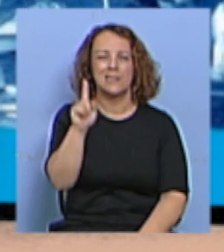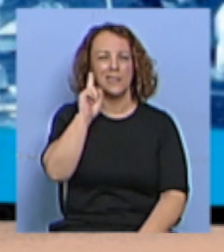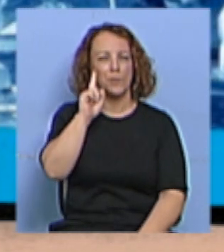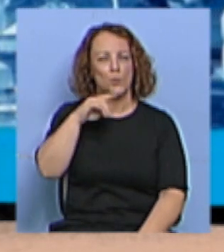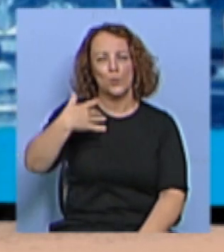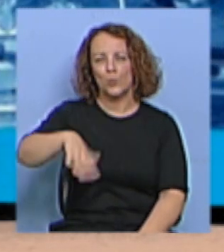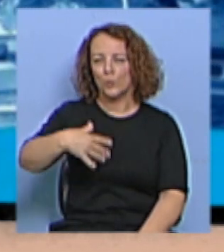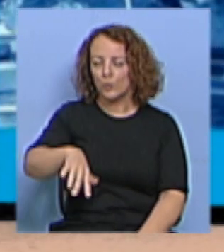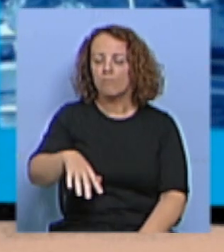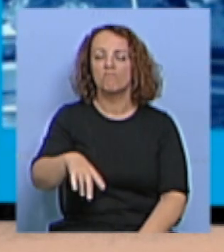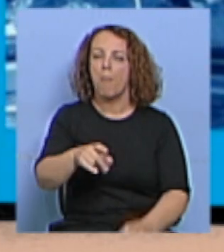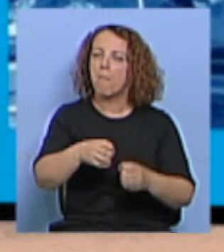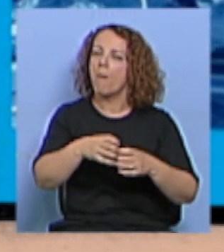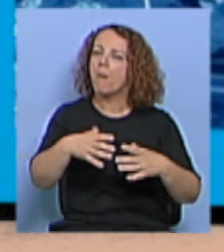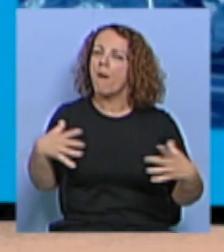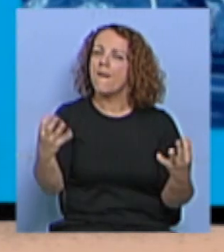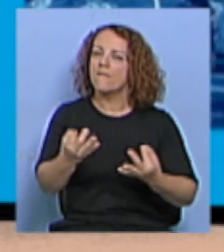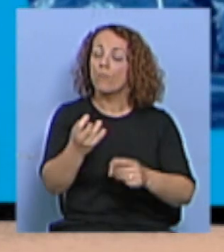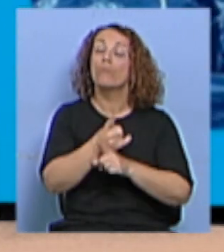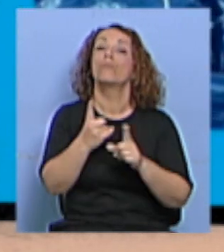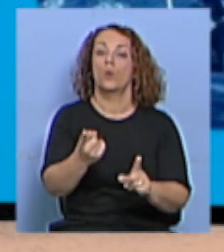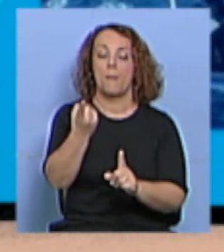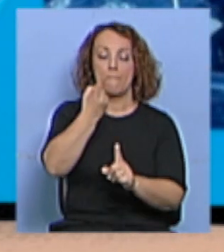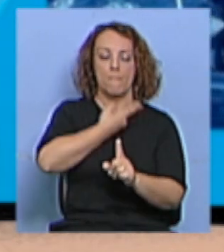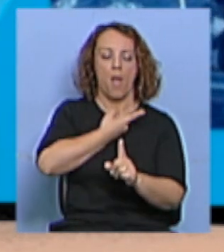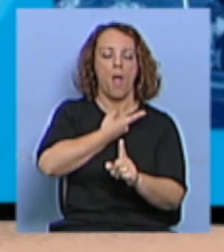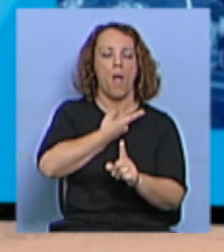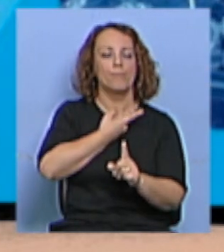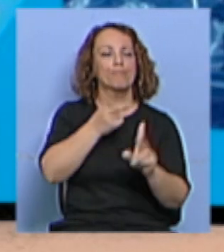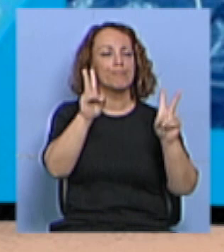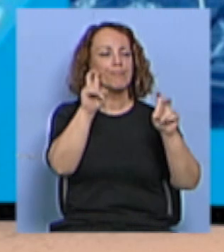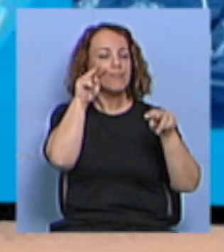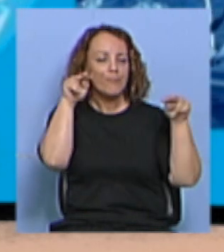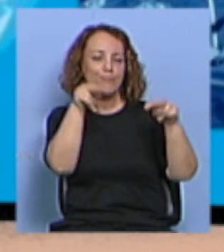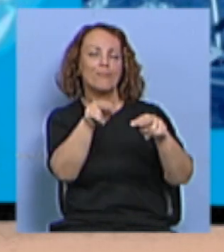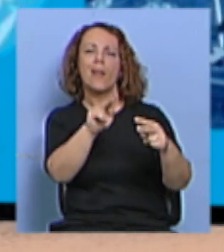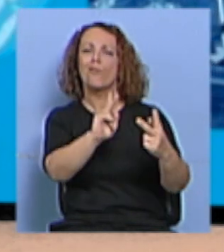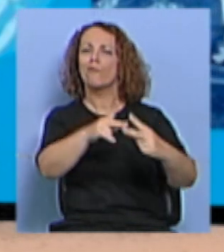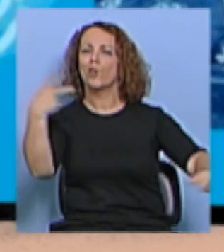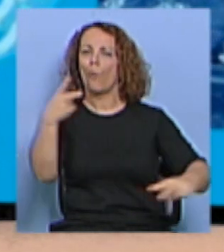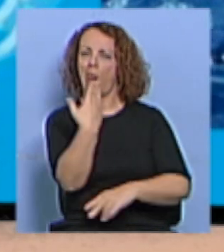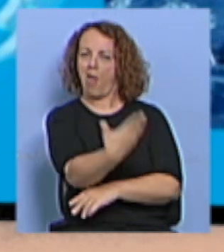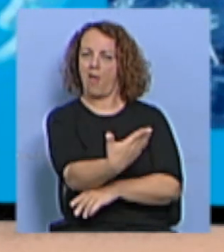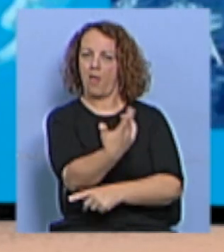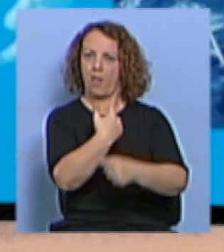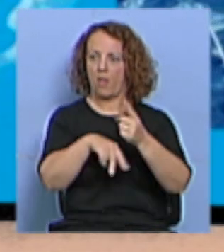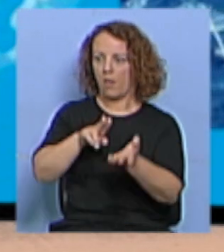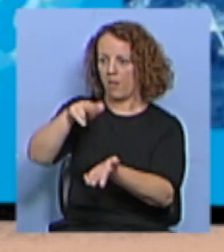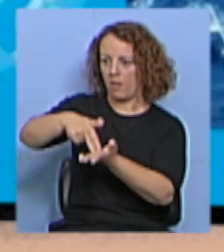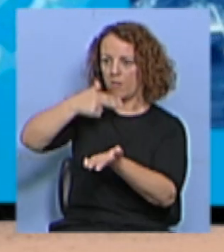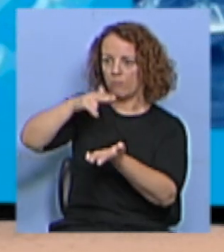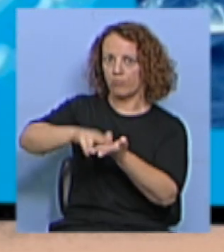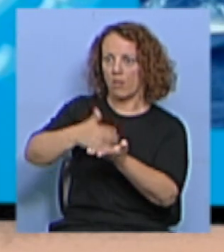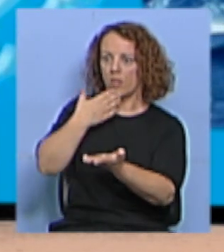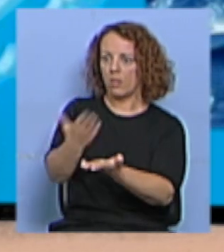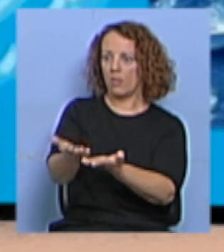cada vez é mais, porque lá está, obriga-nos a sair do virtual para o muito concreto. E estas experiências que transformam são